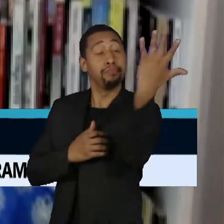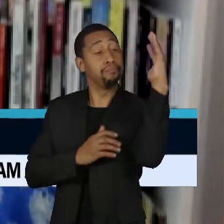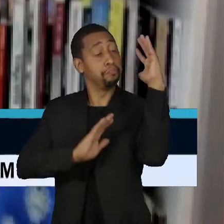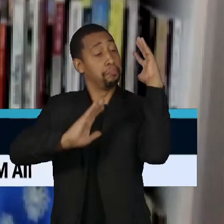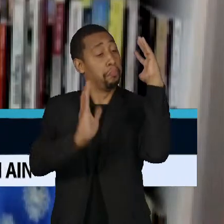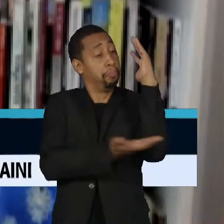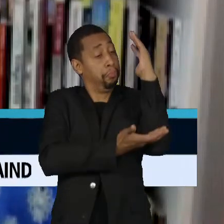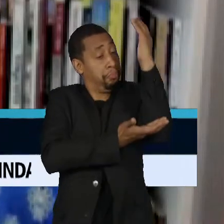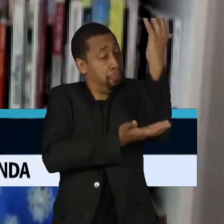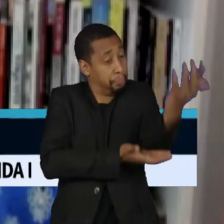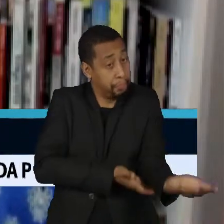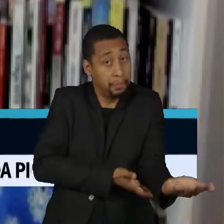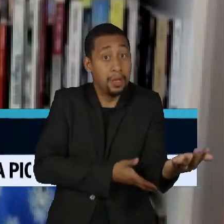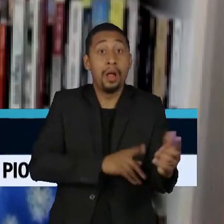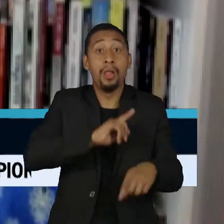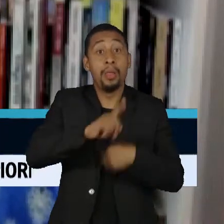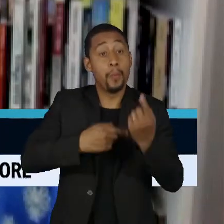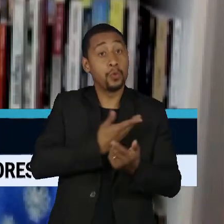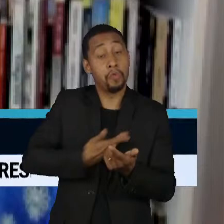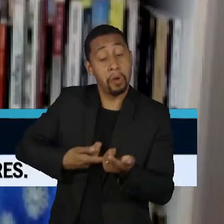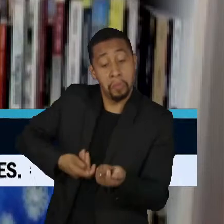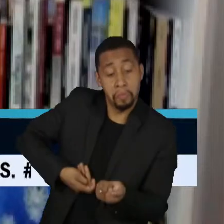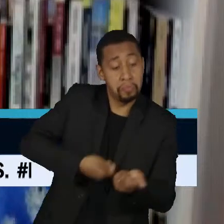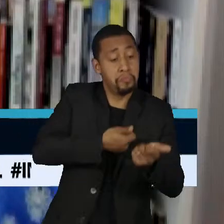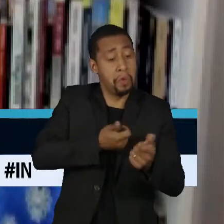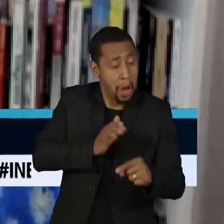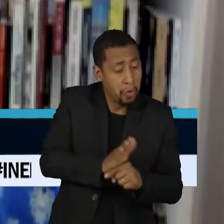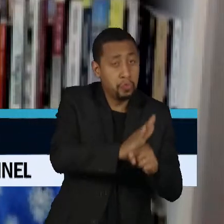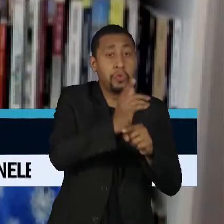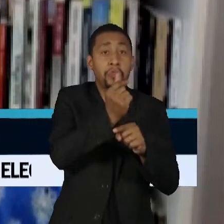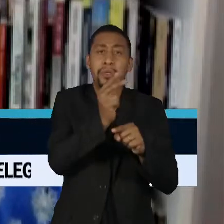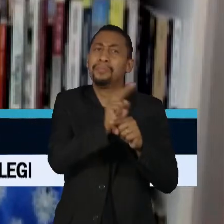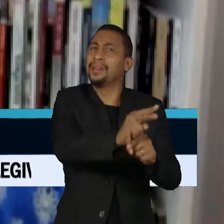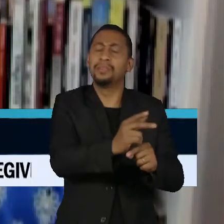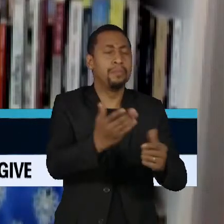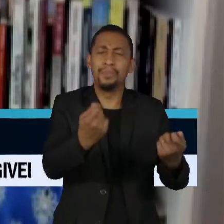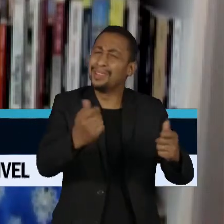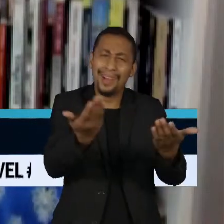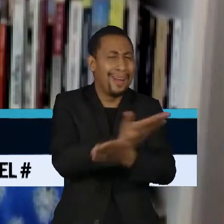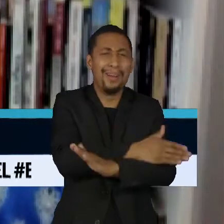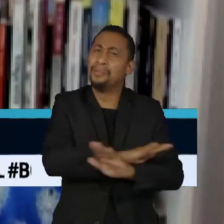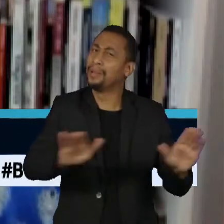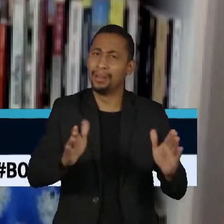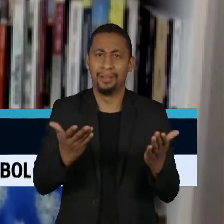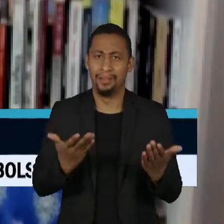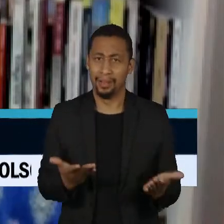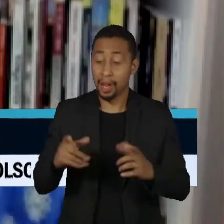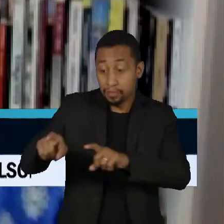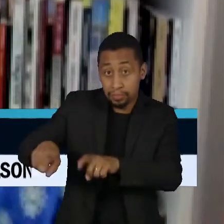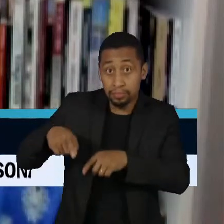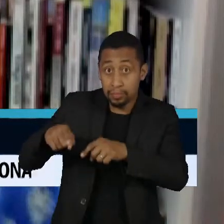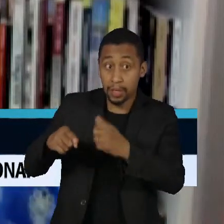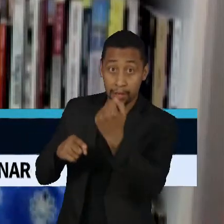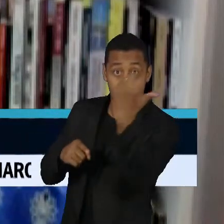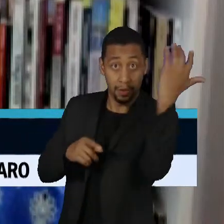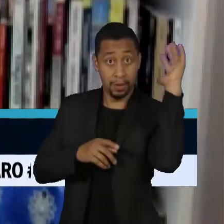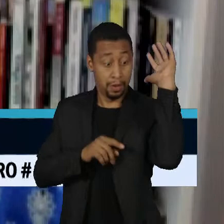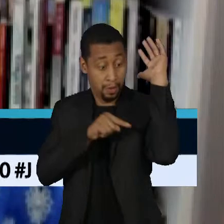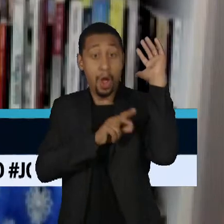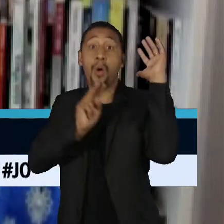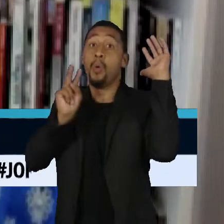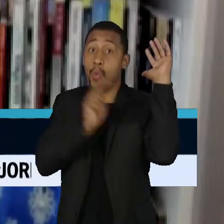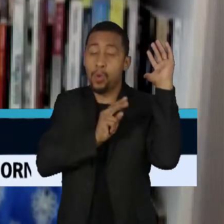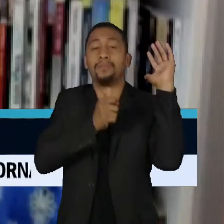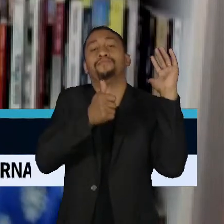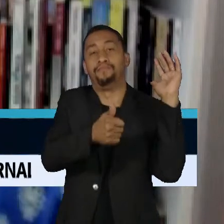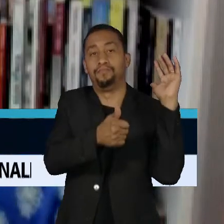madeireiros ilegais e entenda que nós podemos produzir bem e melhor sem avançar a